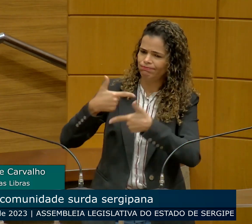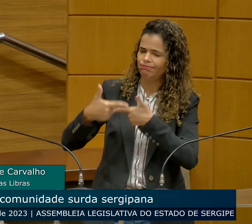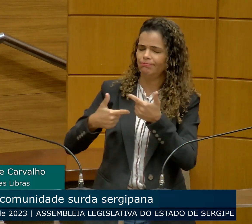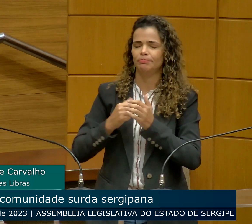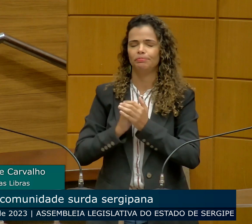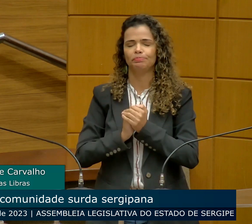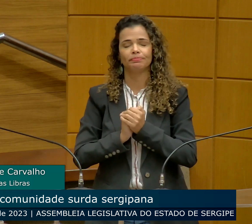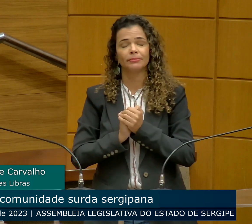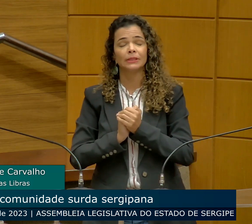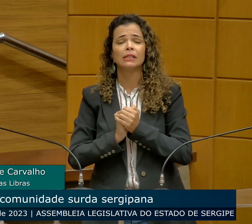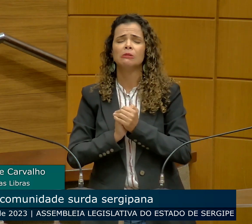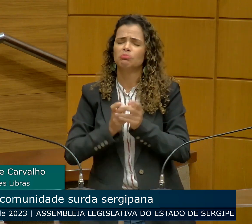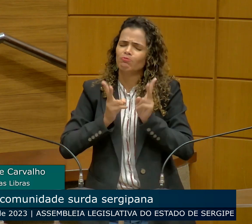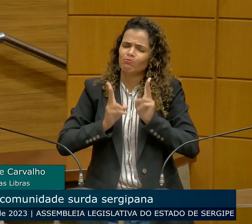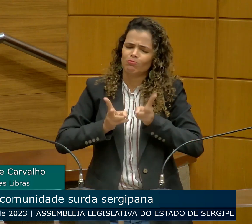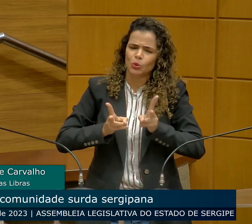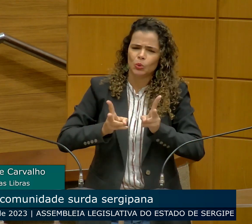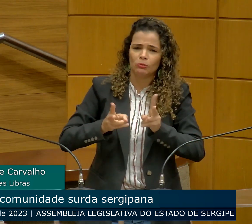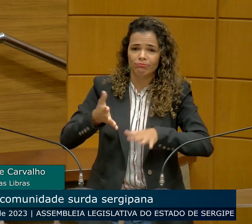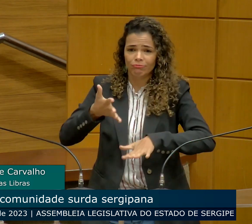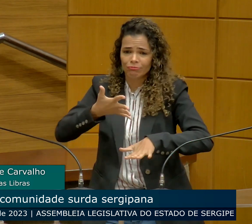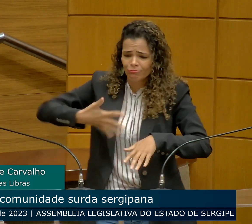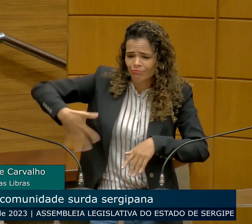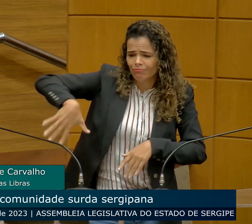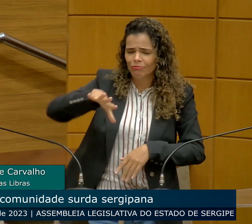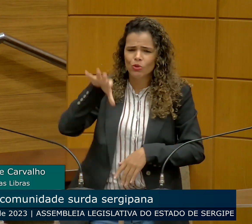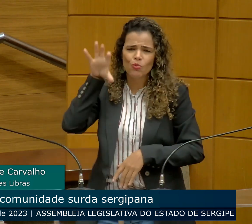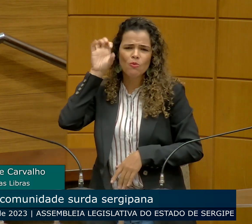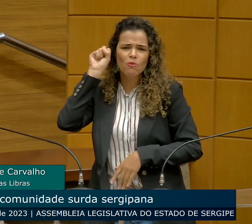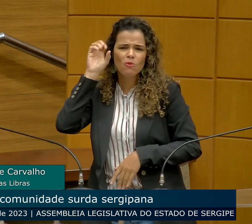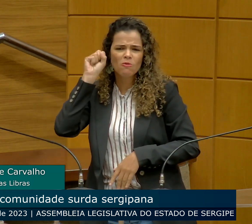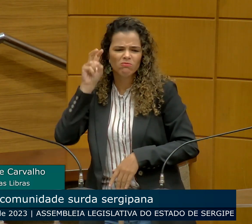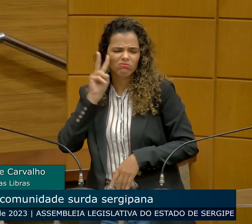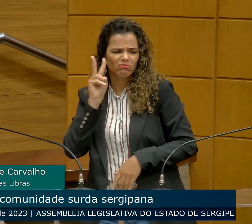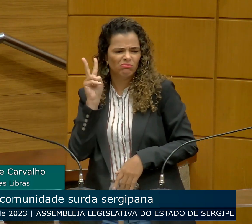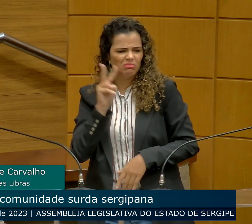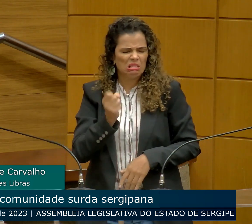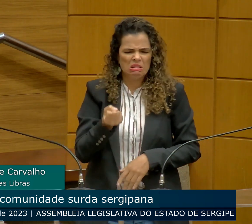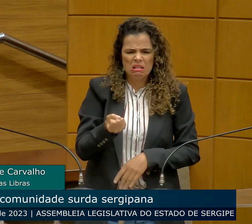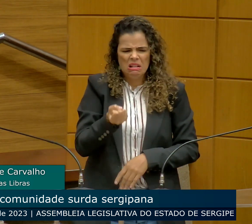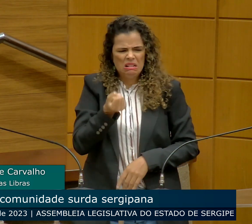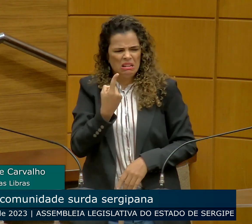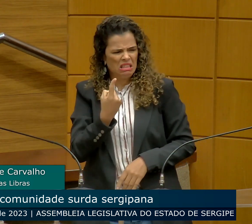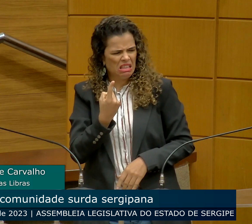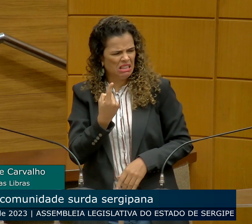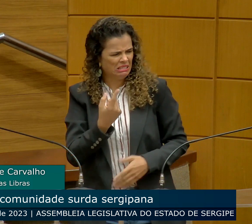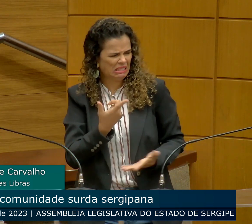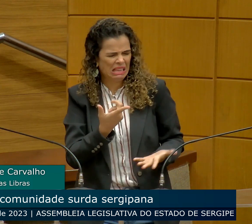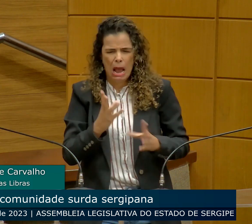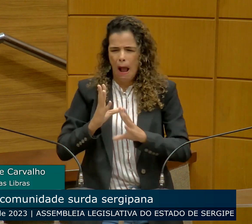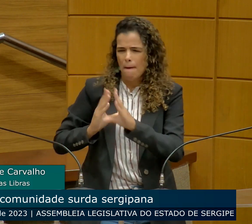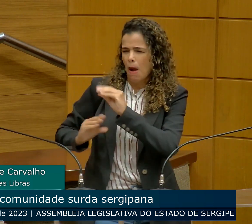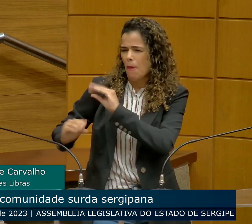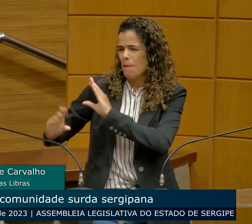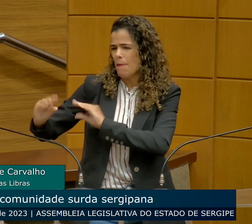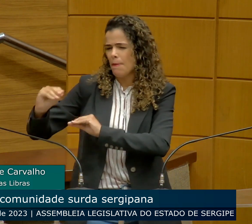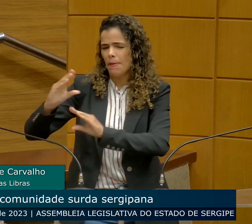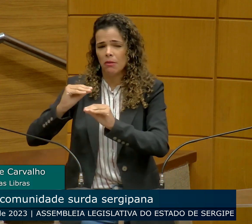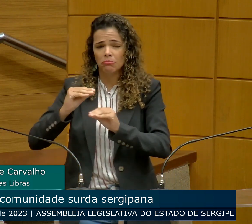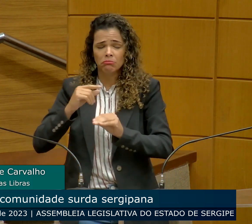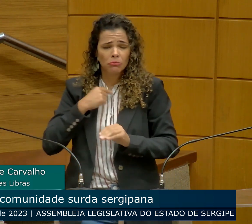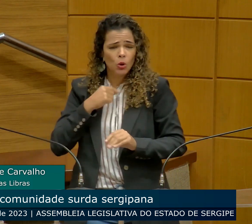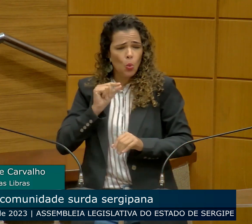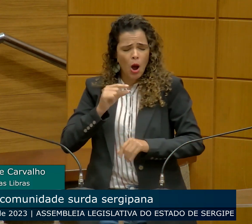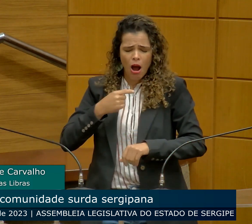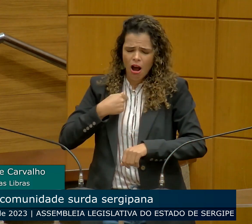vivência, né, da questão do acesso a esse trabalho, né, sempre em todos os lugares os ouvintes dizendo o quê? Oxe,